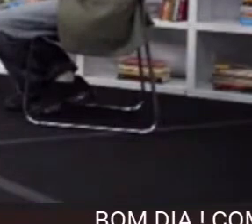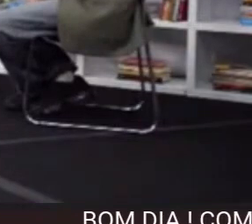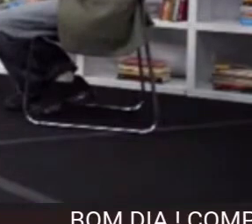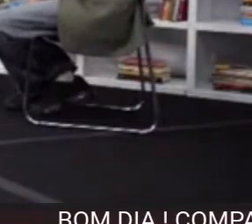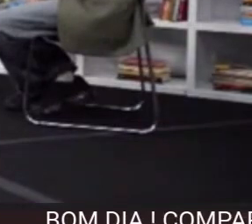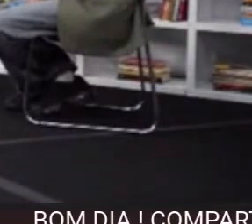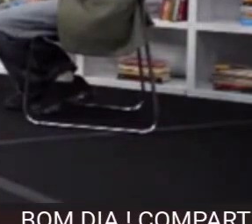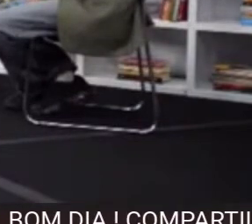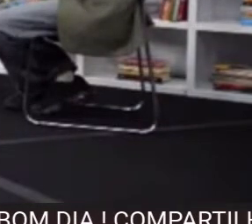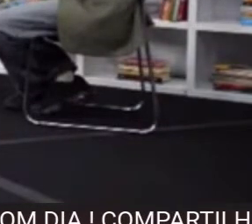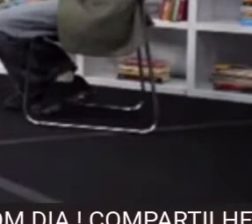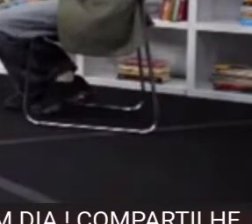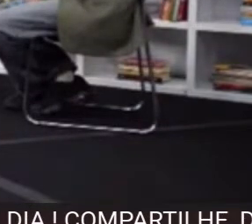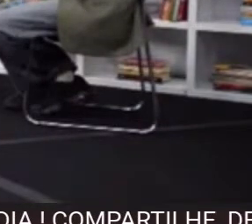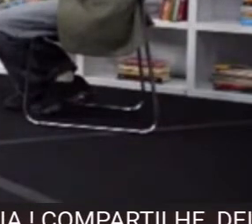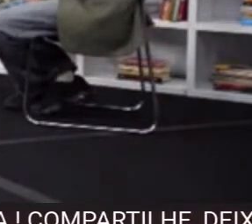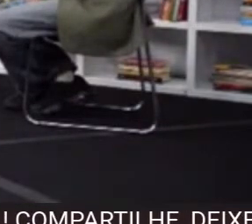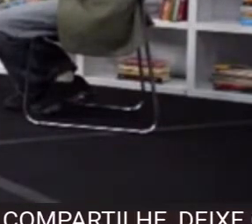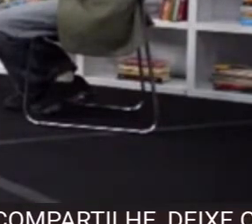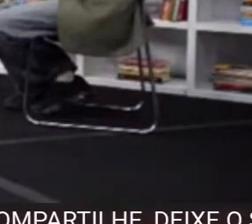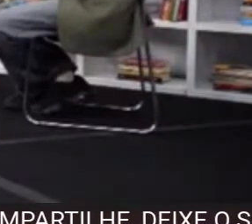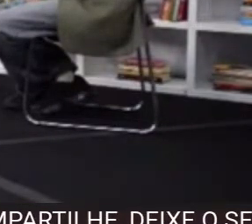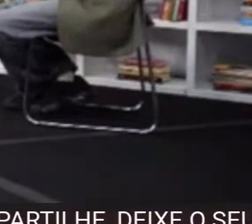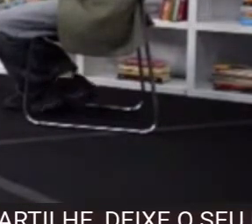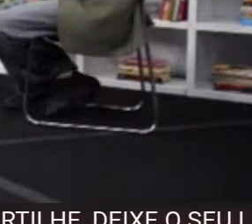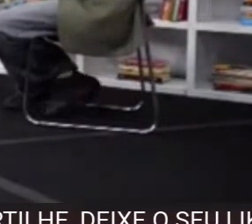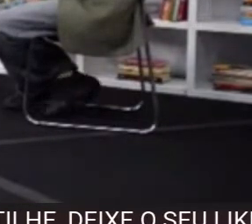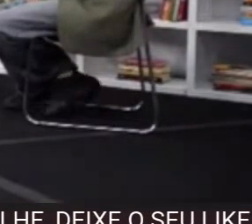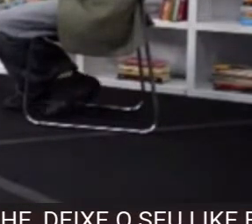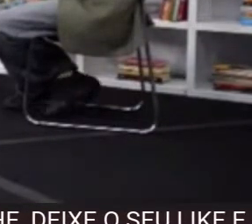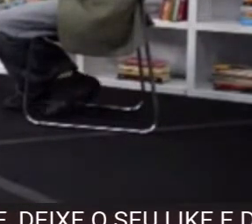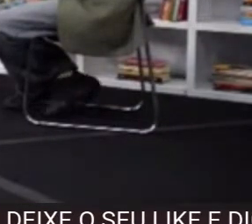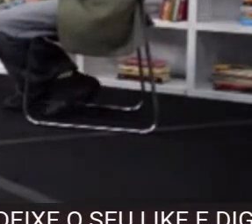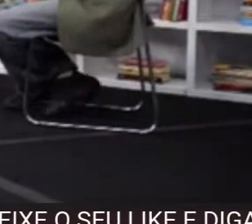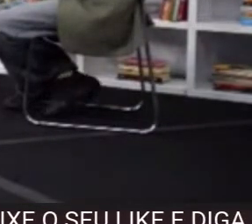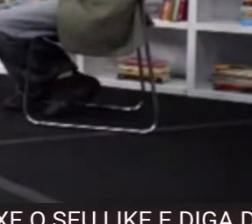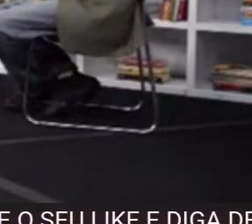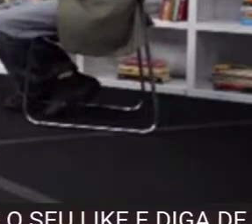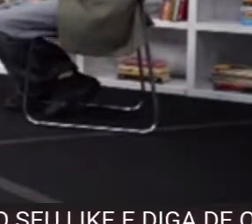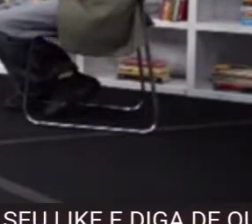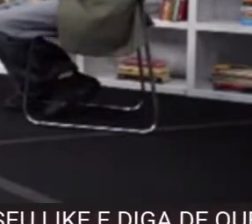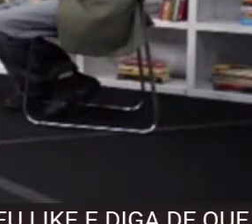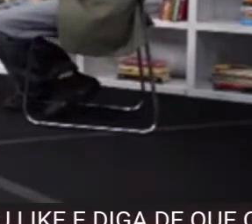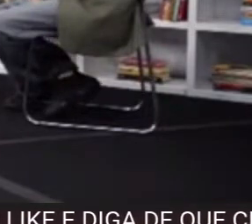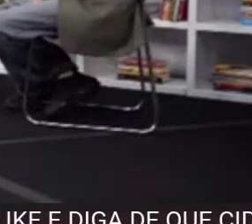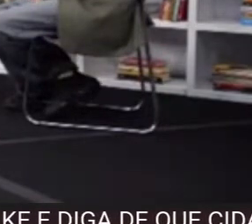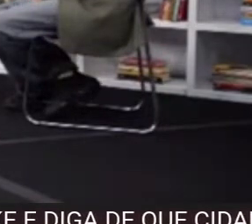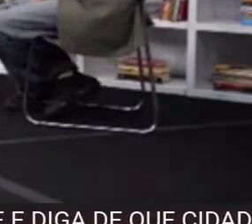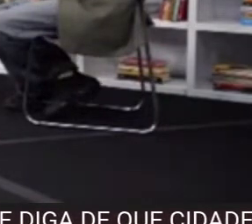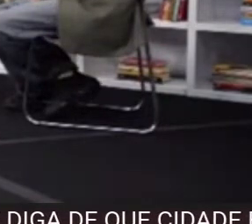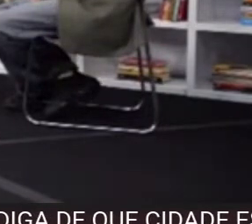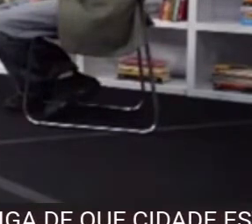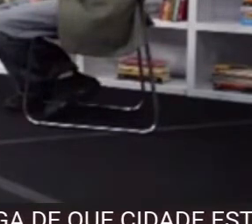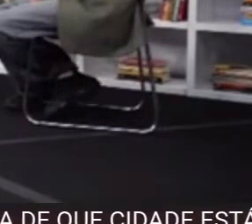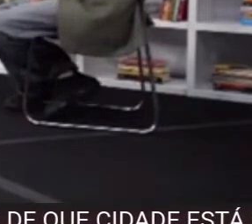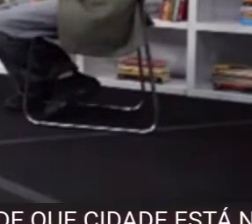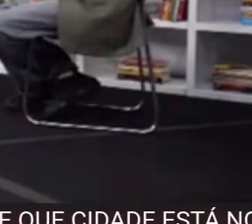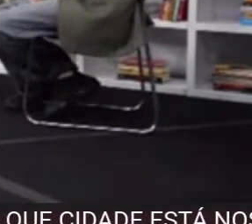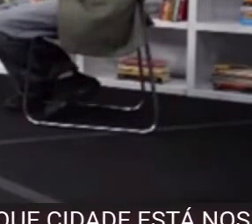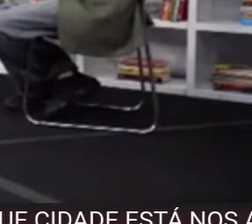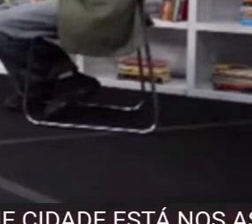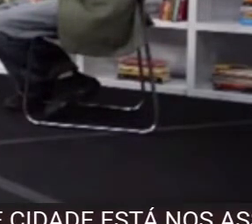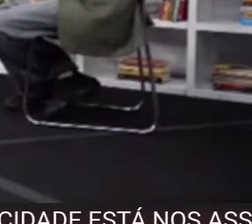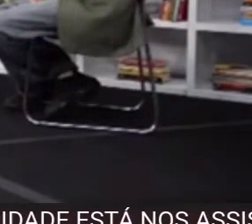vocês aqui na TV. Esse canal do YouTube que é um instrumento na nossa comunicação